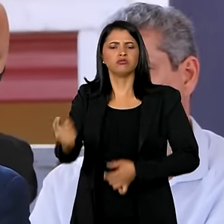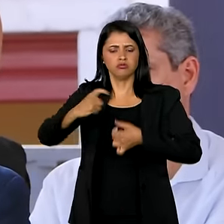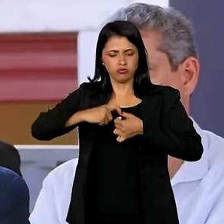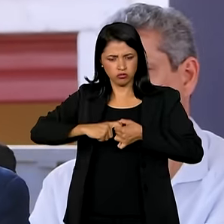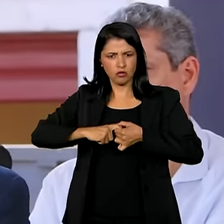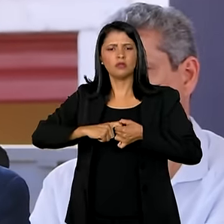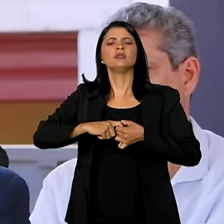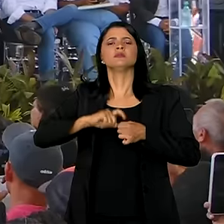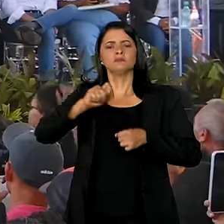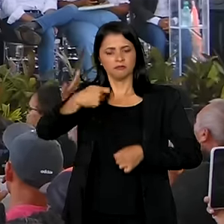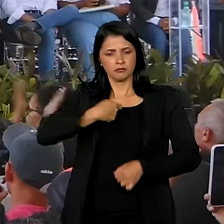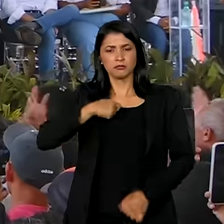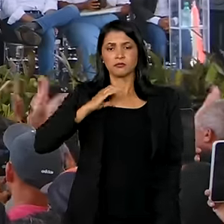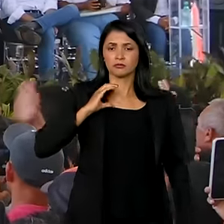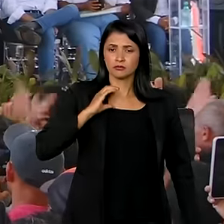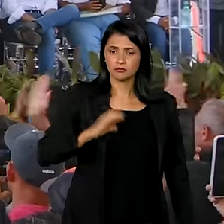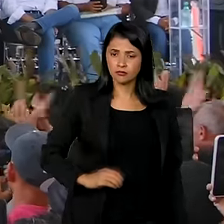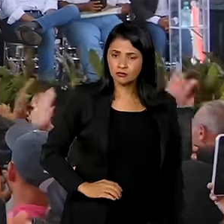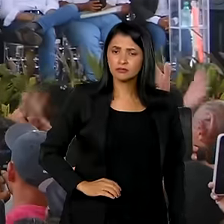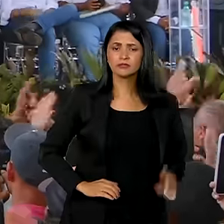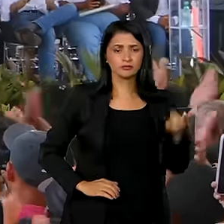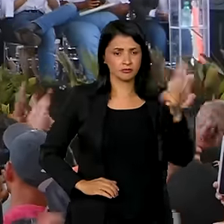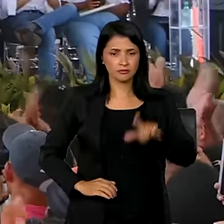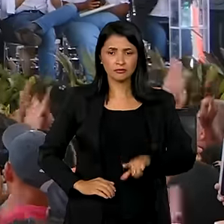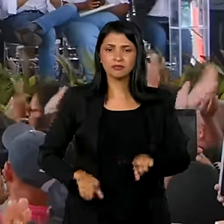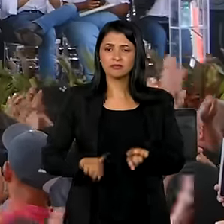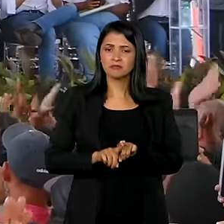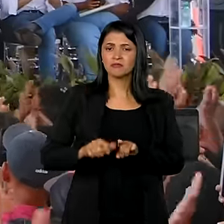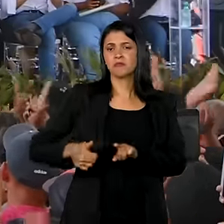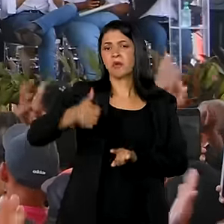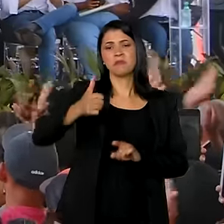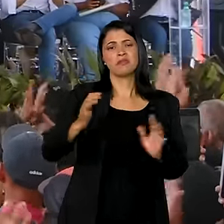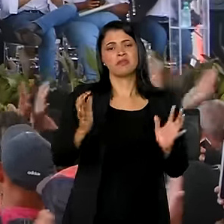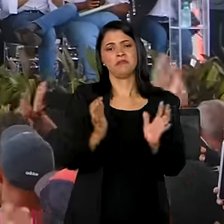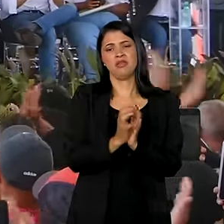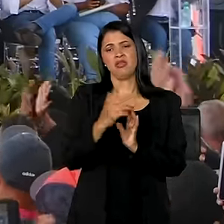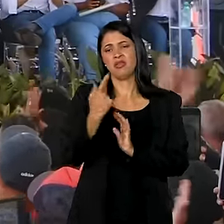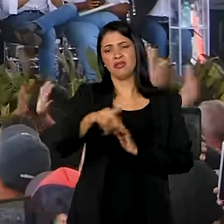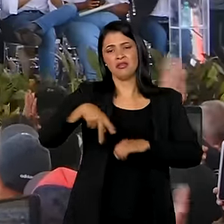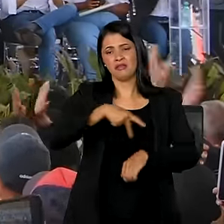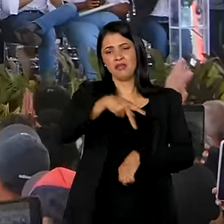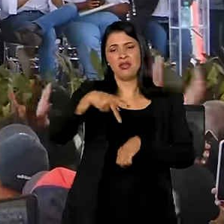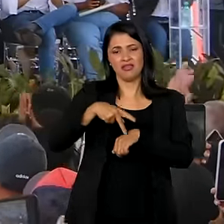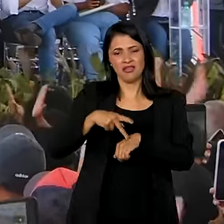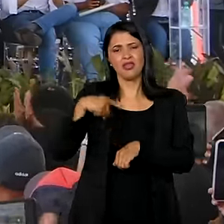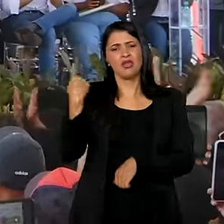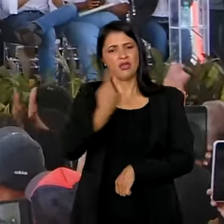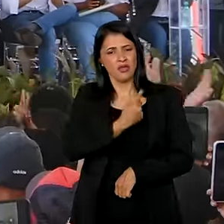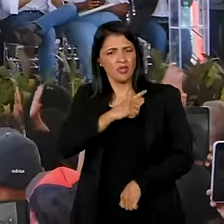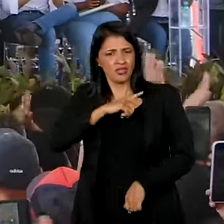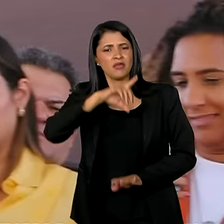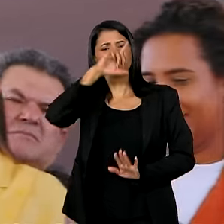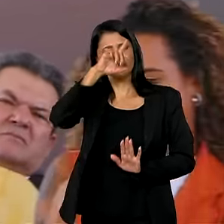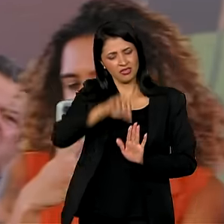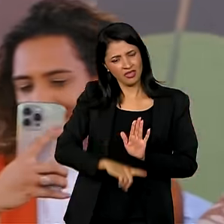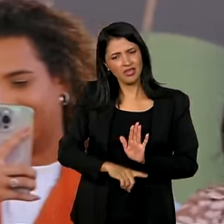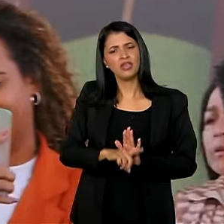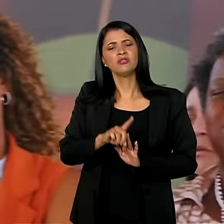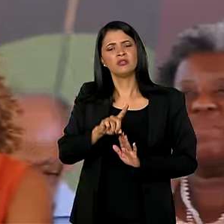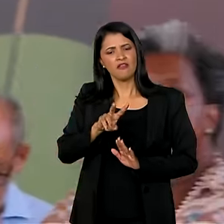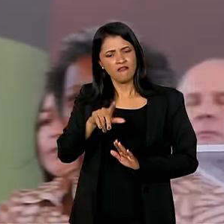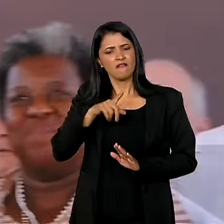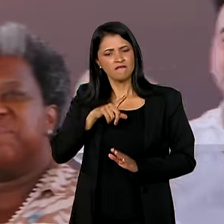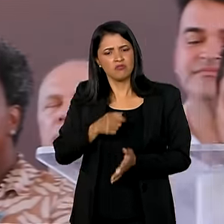voltamos a ser cidadãos e cidadãs de primeira classe nesse país. Nós temos direito e